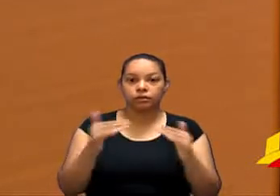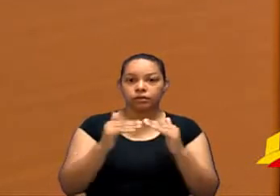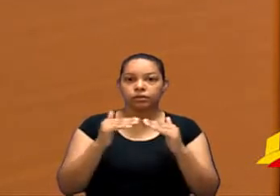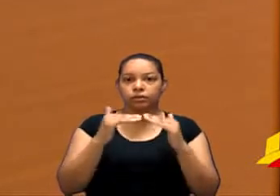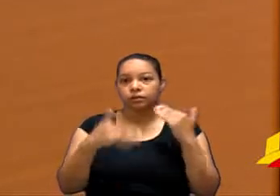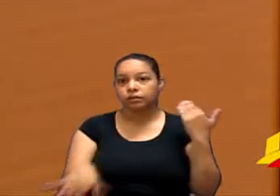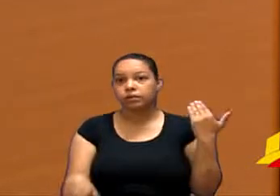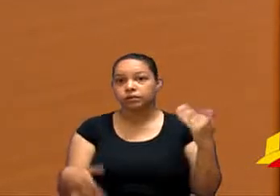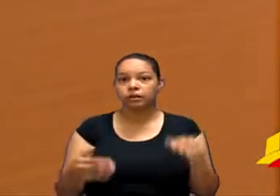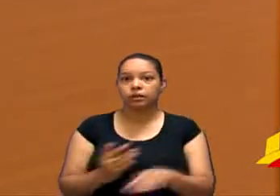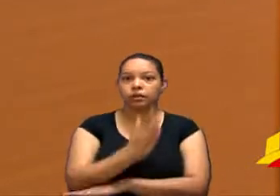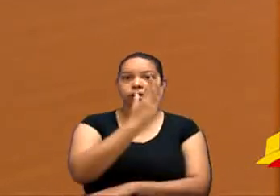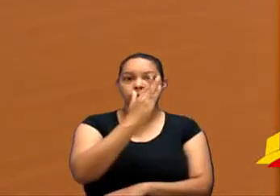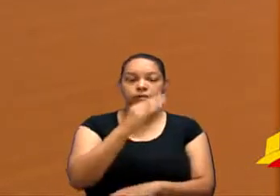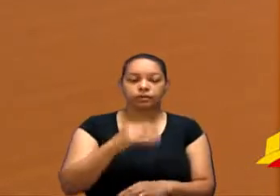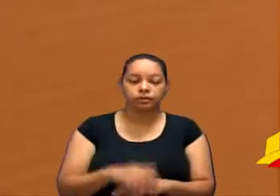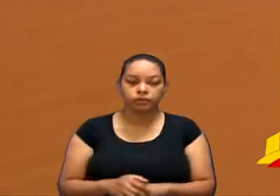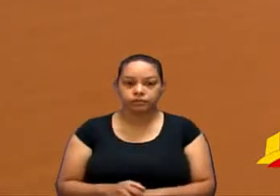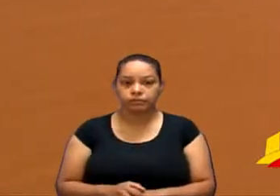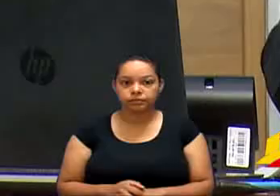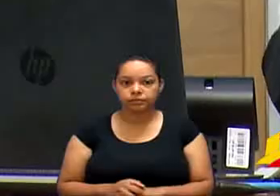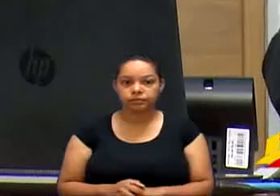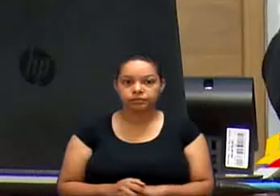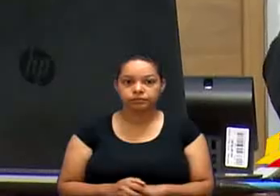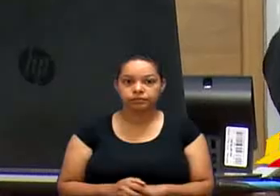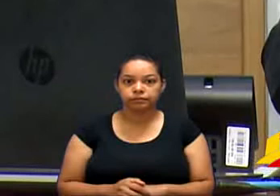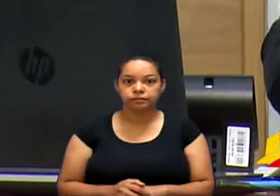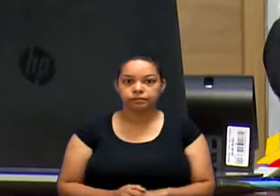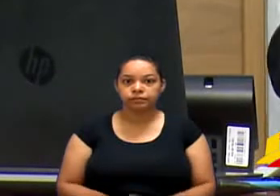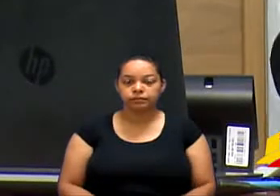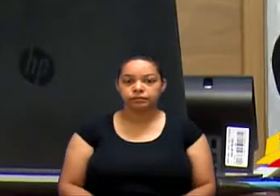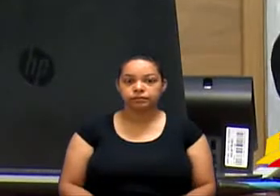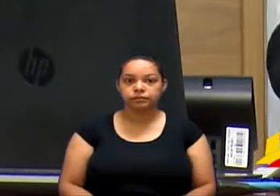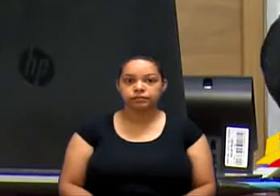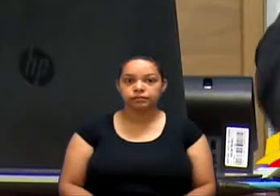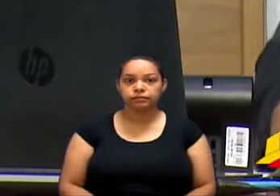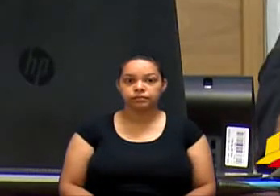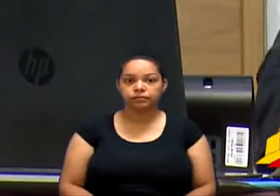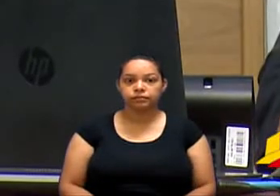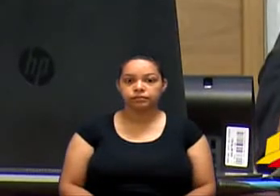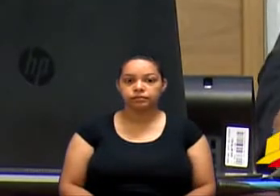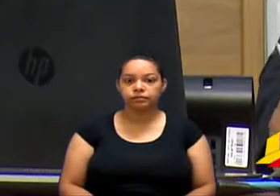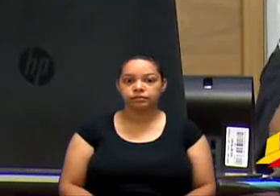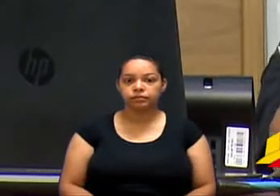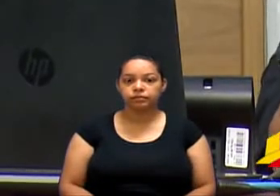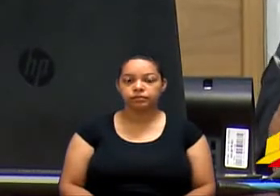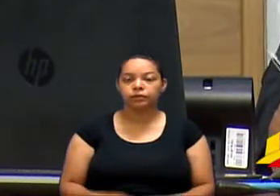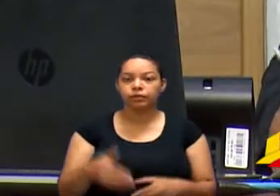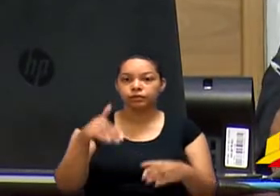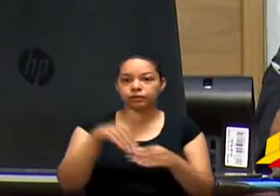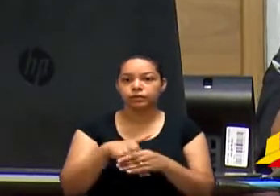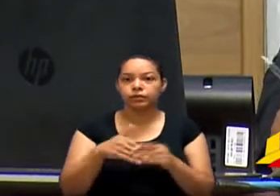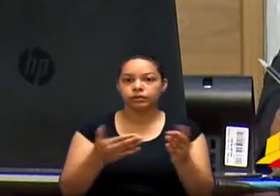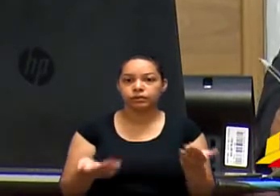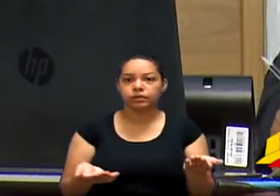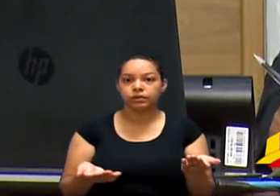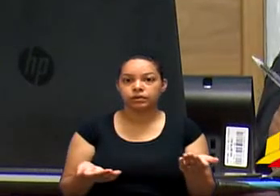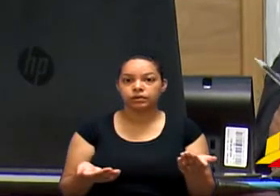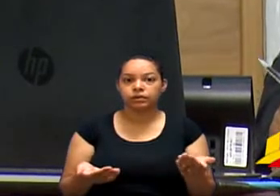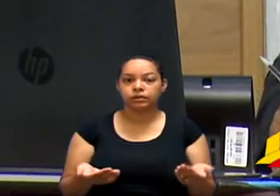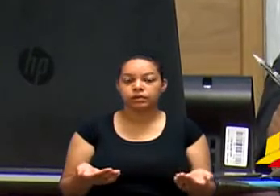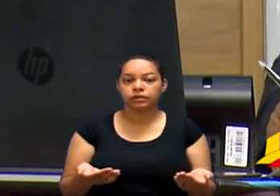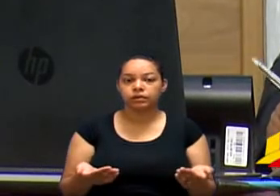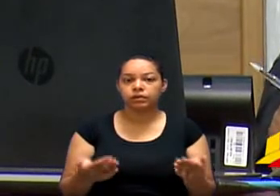permanece Como estão aprovado eu gostaria que zerar eu gostaria de colocar em votação nos requerimento não